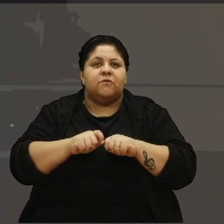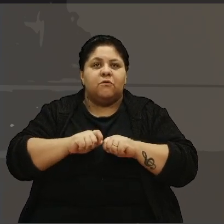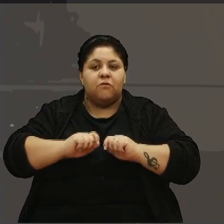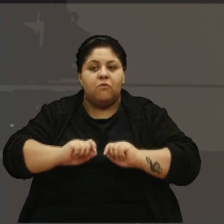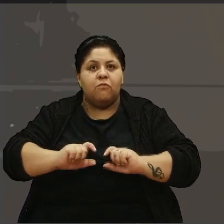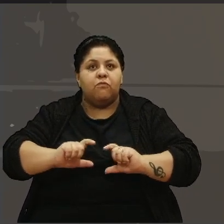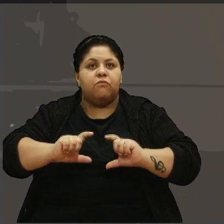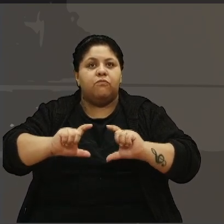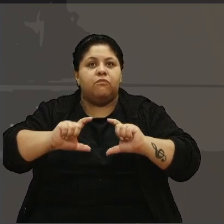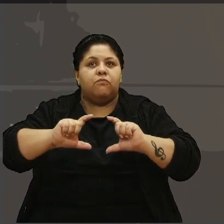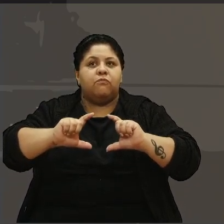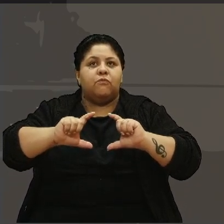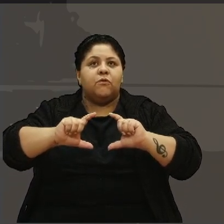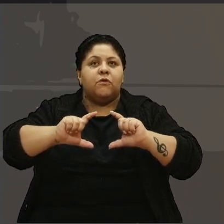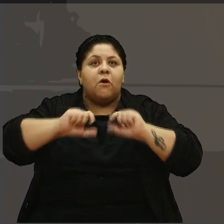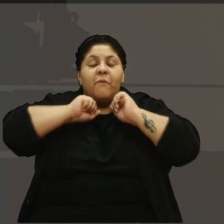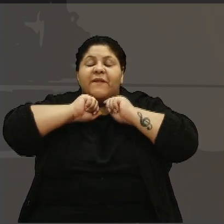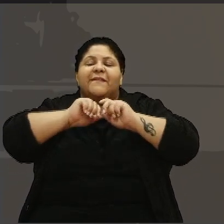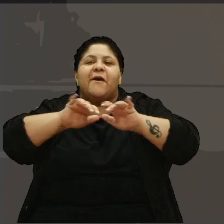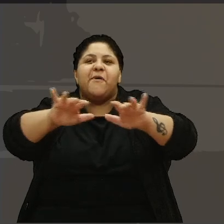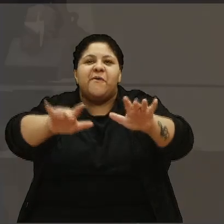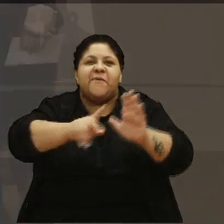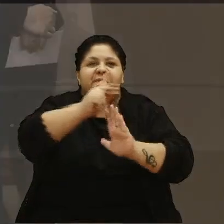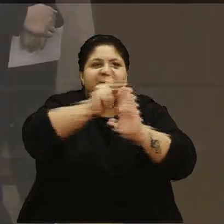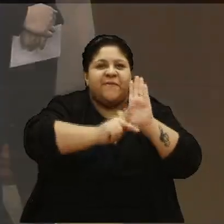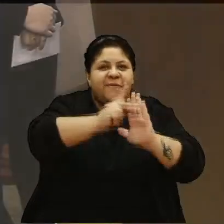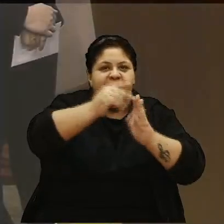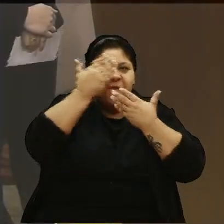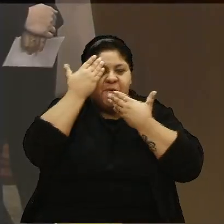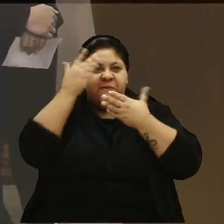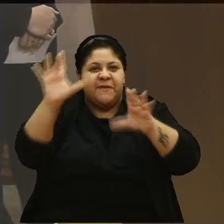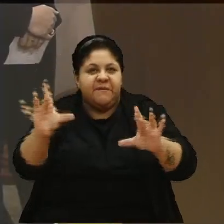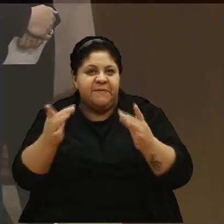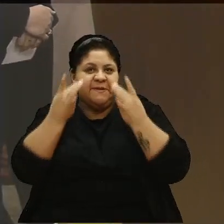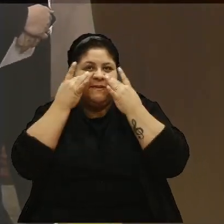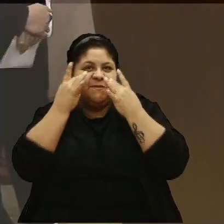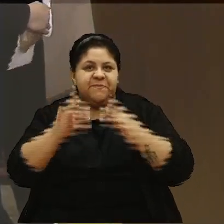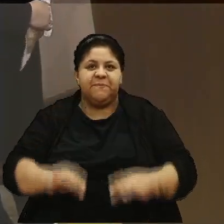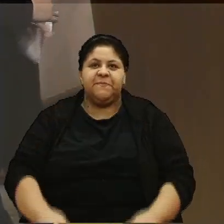o alcance do nosso projeto. Obrigada pela atenção.